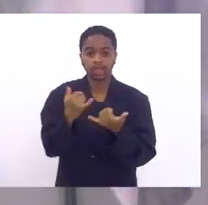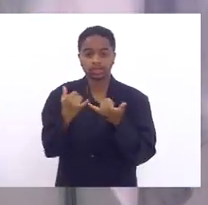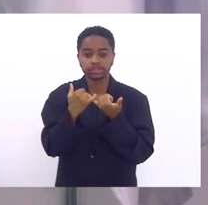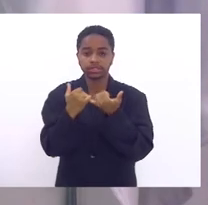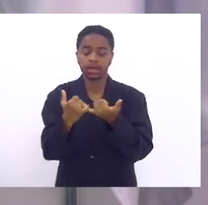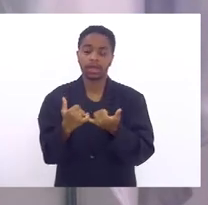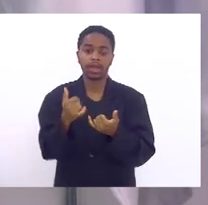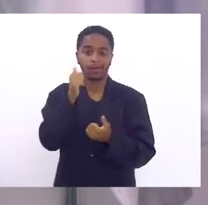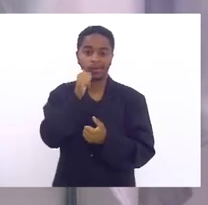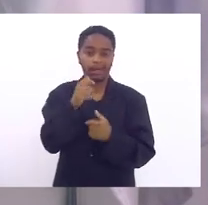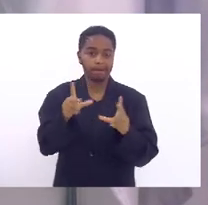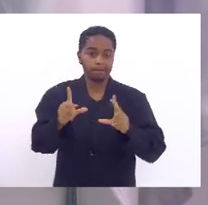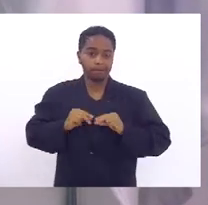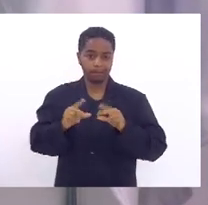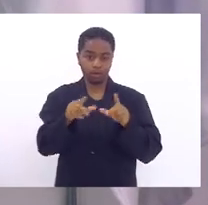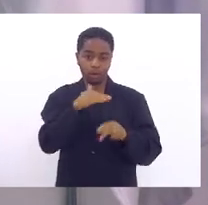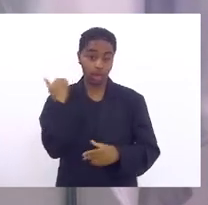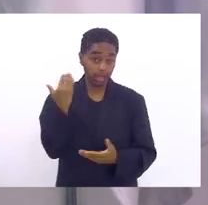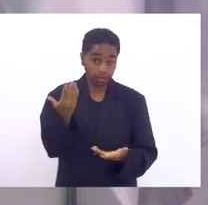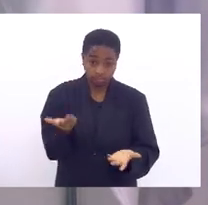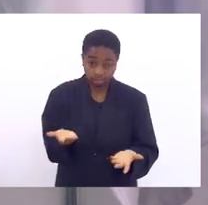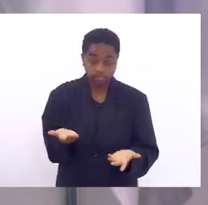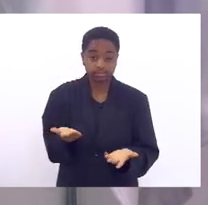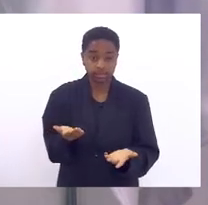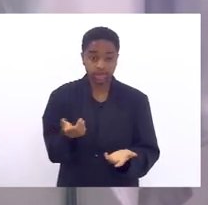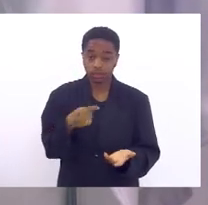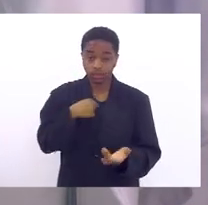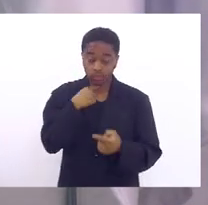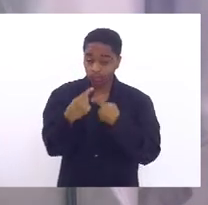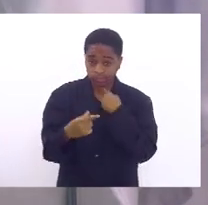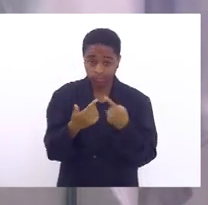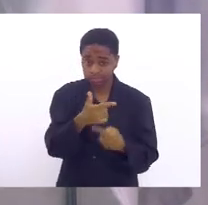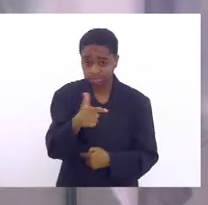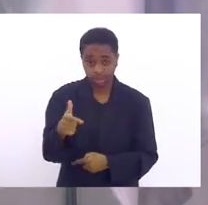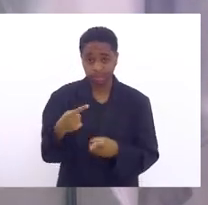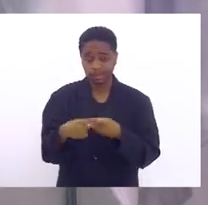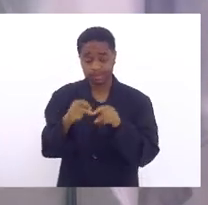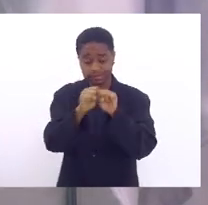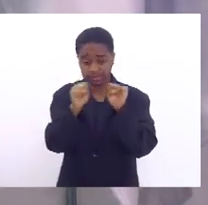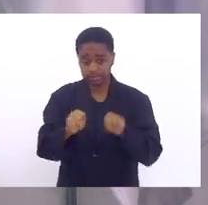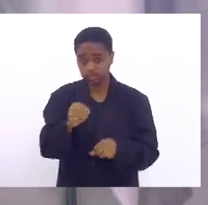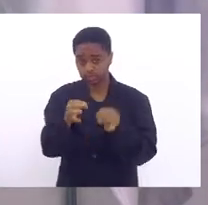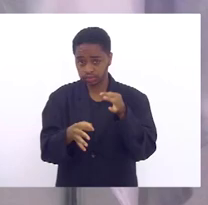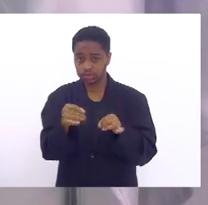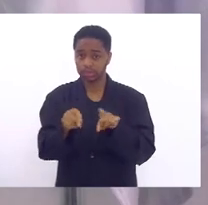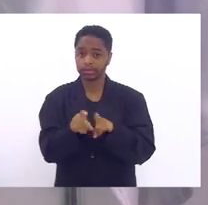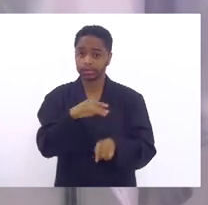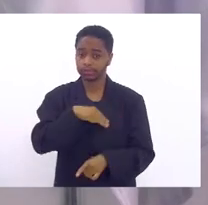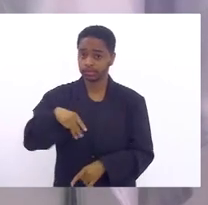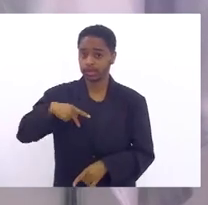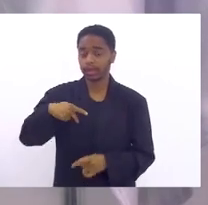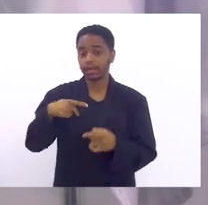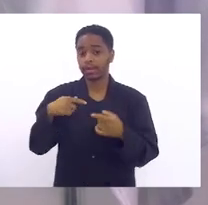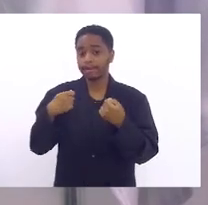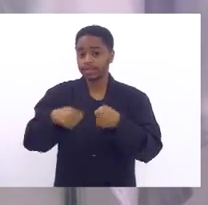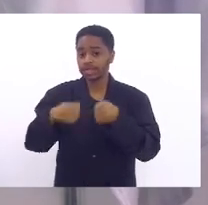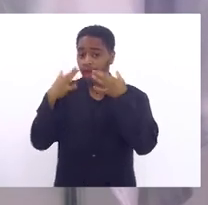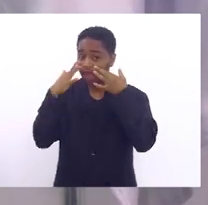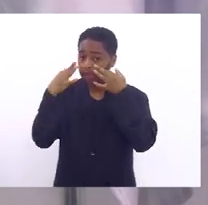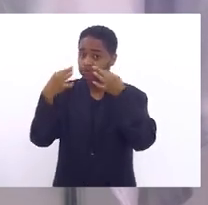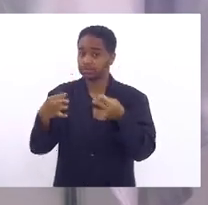morrer e então eu não tenho dúvida que o sistema de Justiça o Ministério Público precisa estar muito atento a